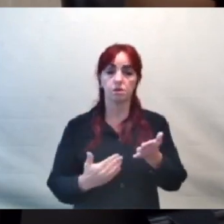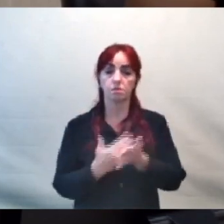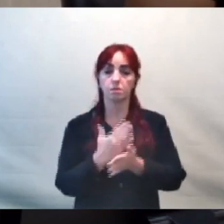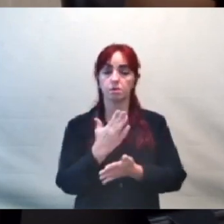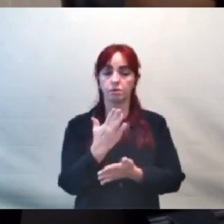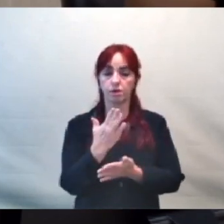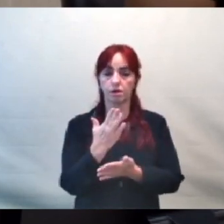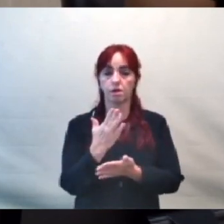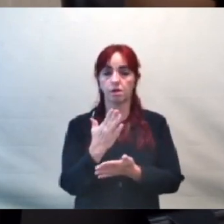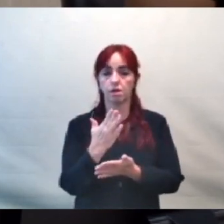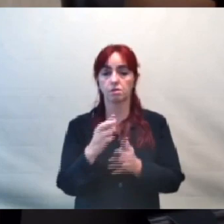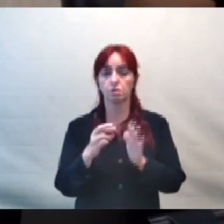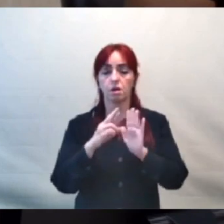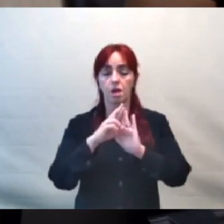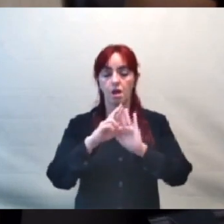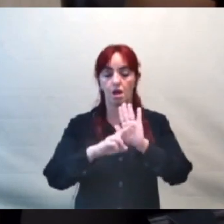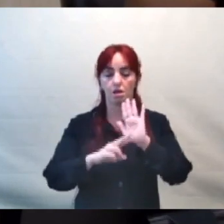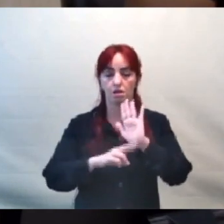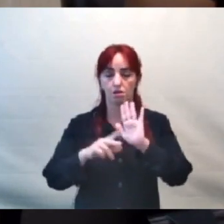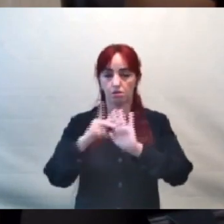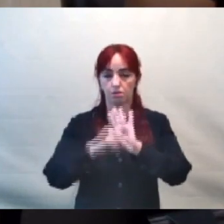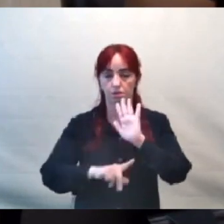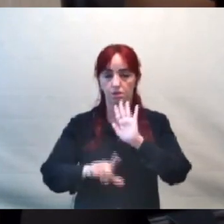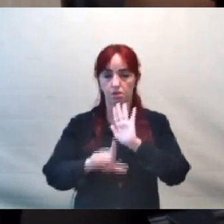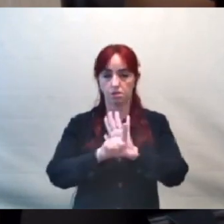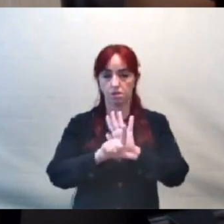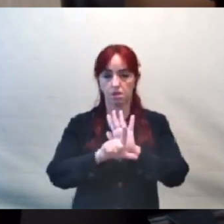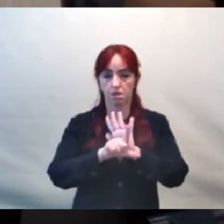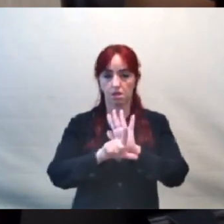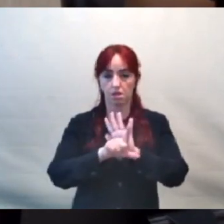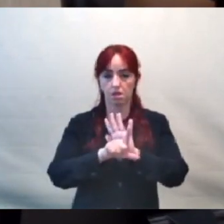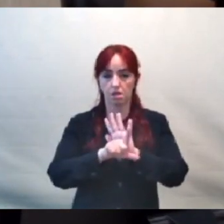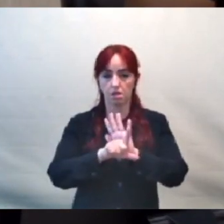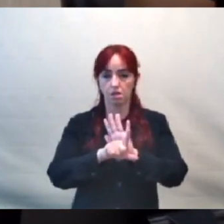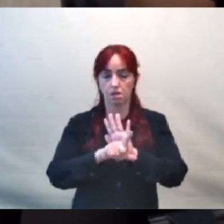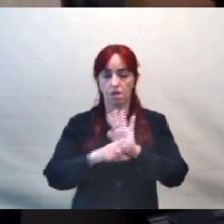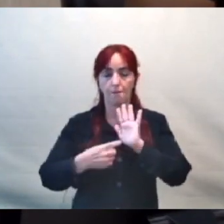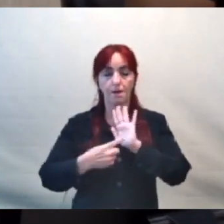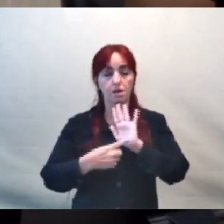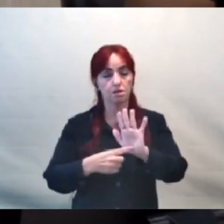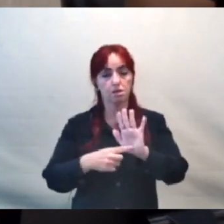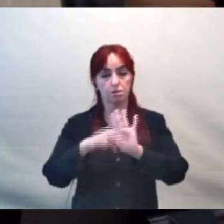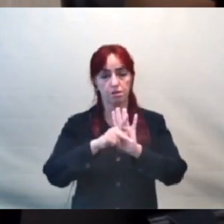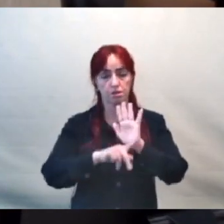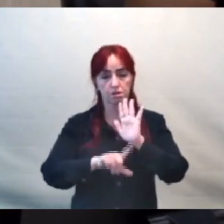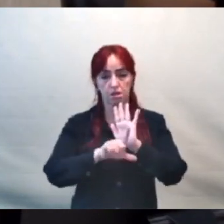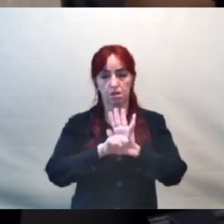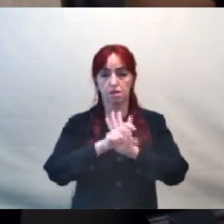o relatório do projeto de lei, o parecer do projeto de lei